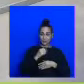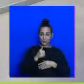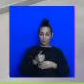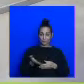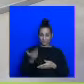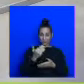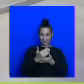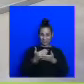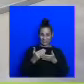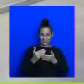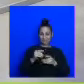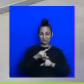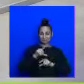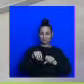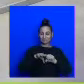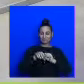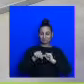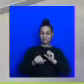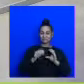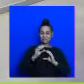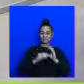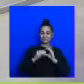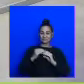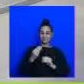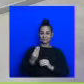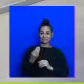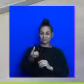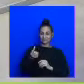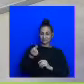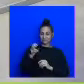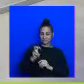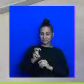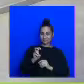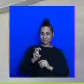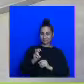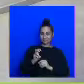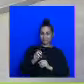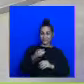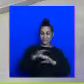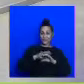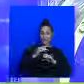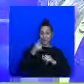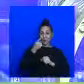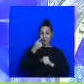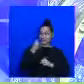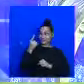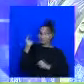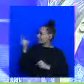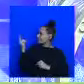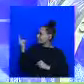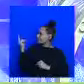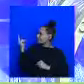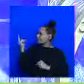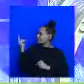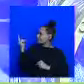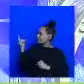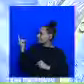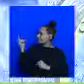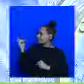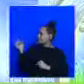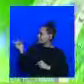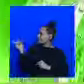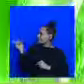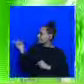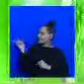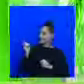Muito bem, vamos começar. Sorteio do Super 7, concurso 365. Bolas posicionadas.